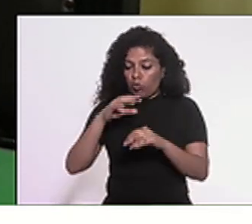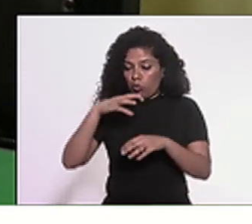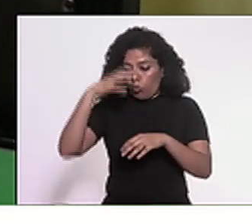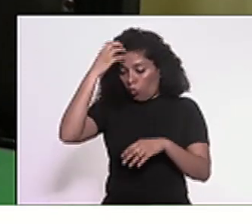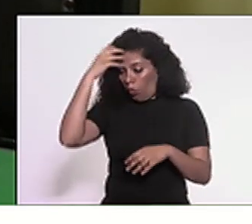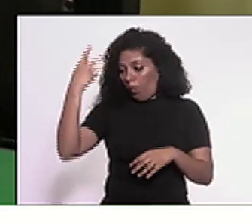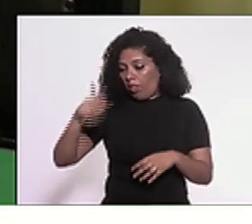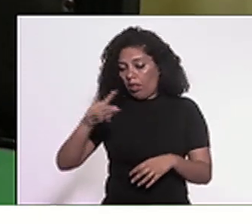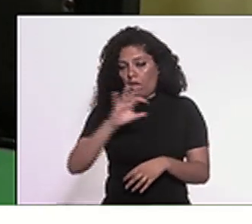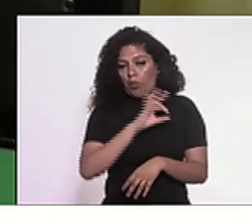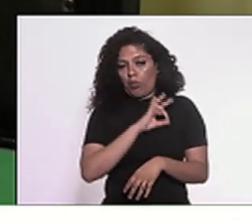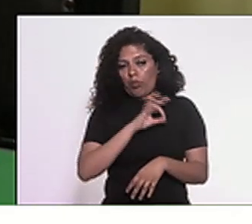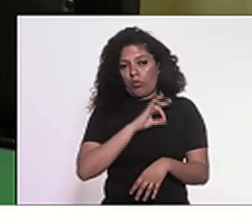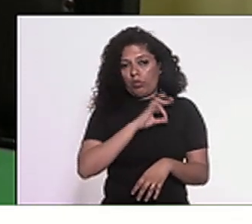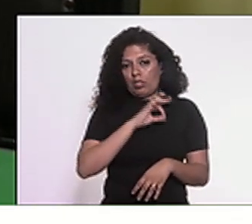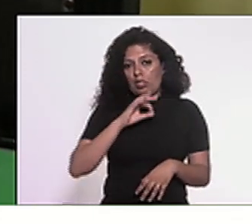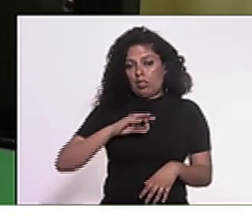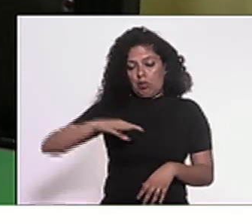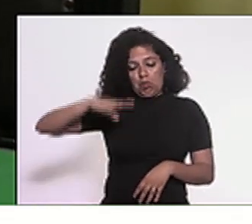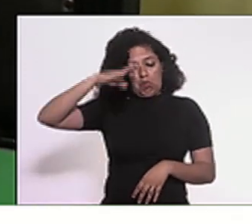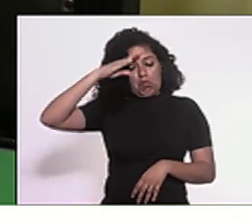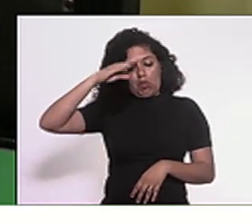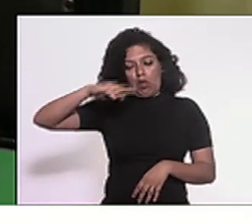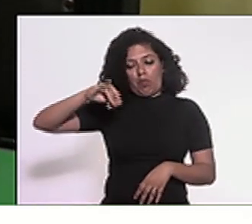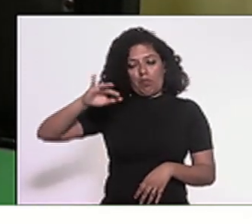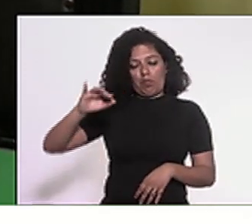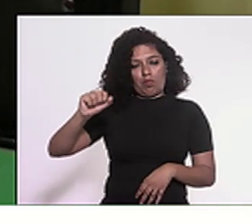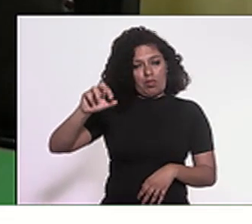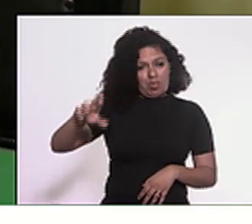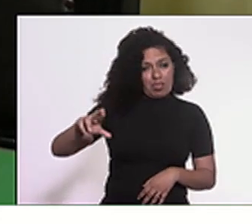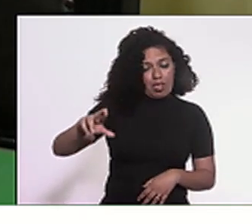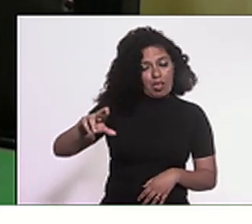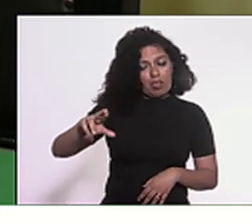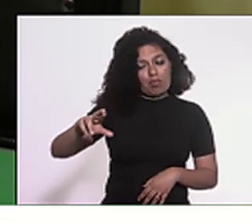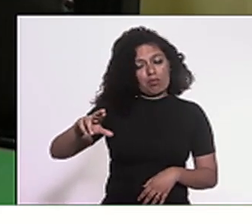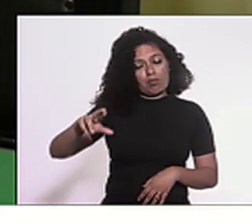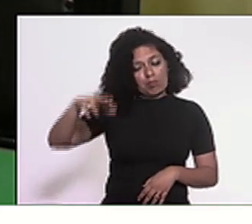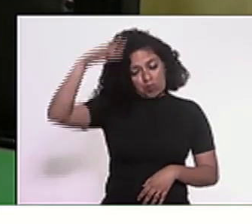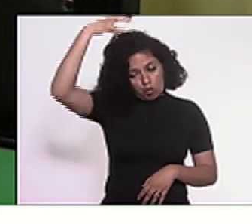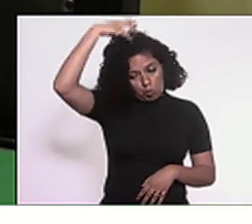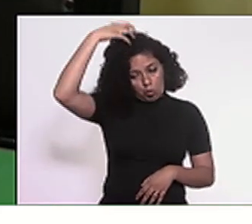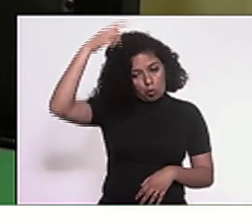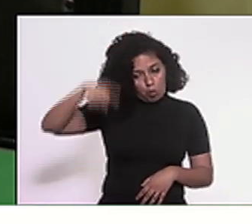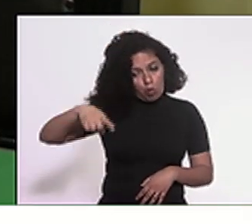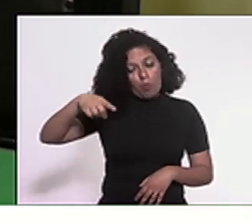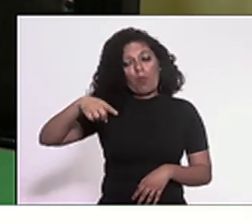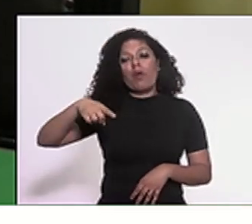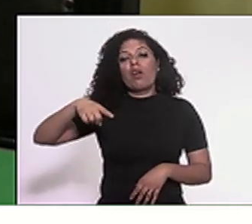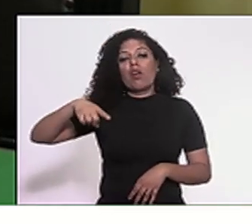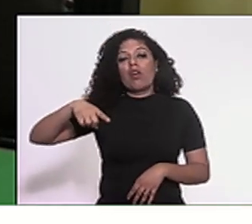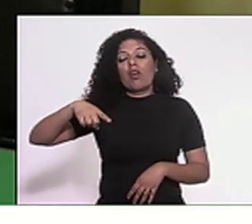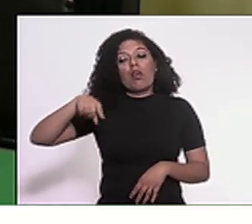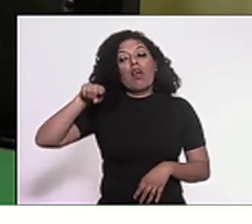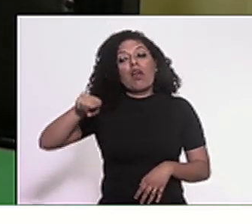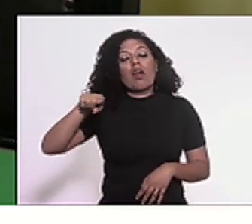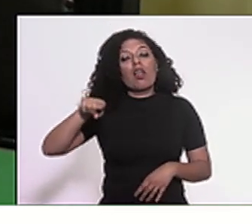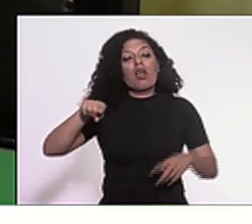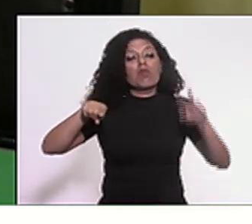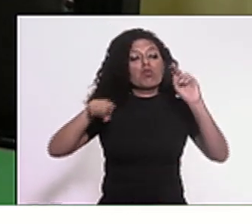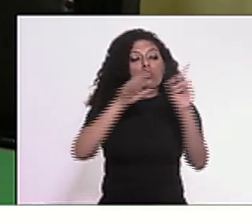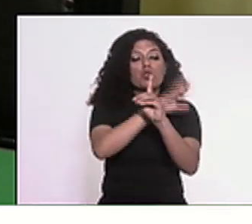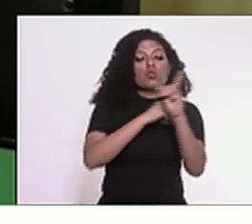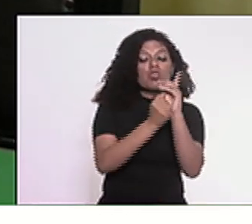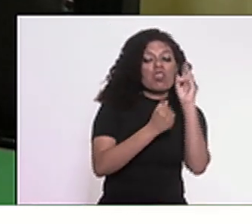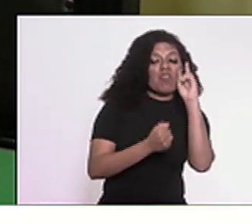Polícia Militar todas essas mazelas, nós colocaremos o policial militar contra a sociedade. E não é isso que